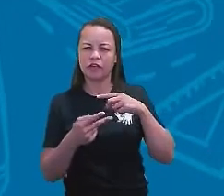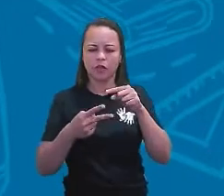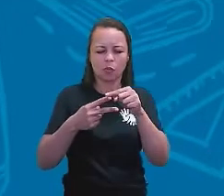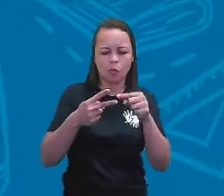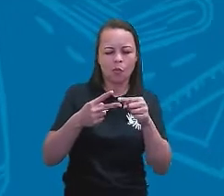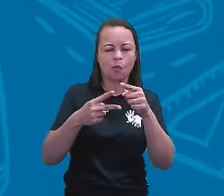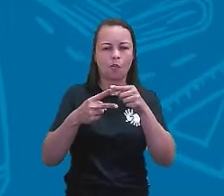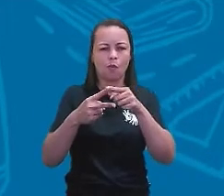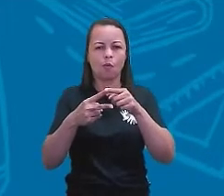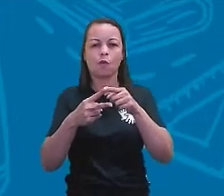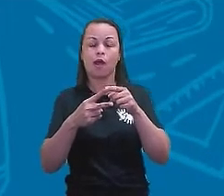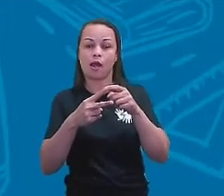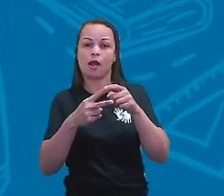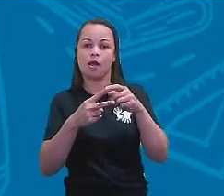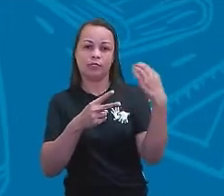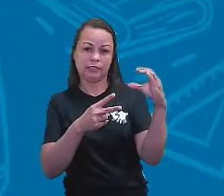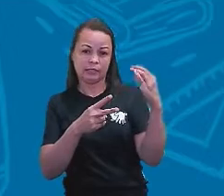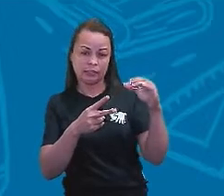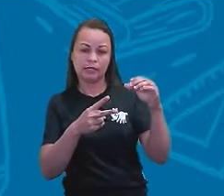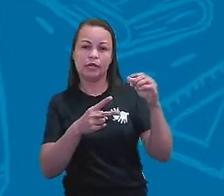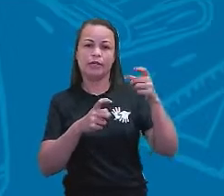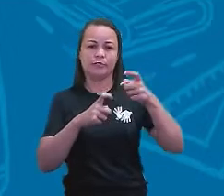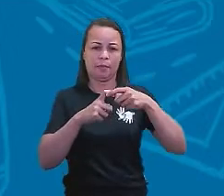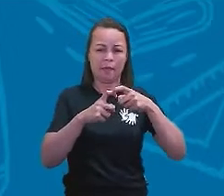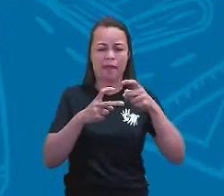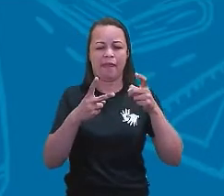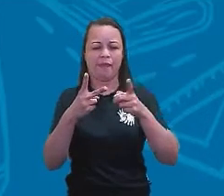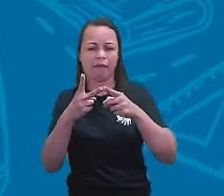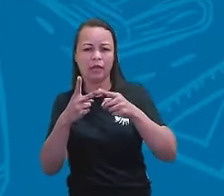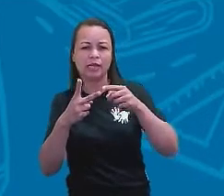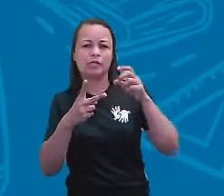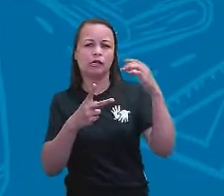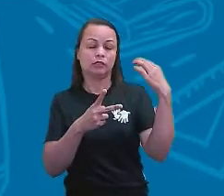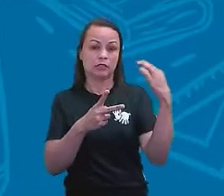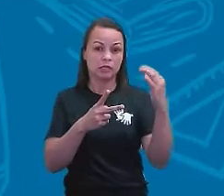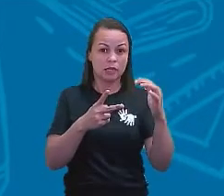né? Cardiologista e outros